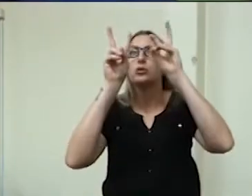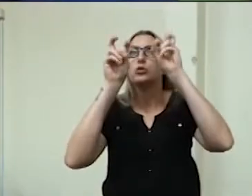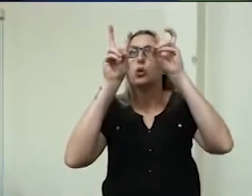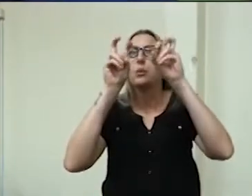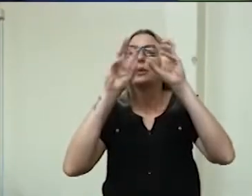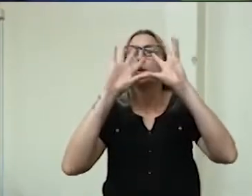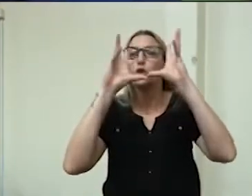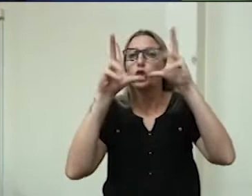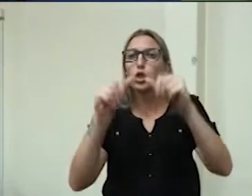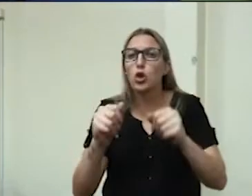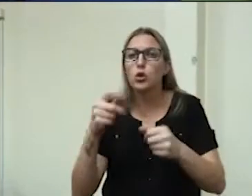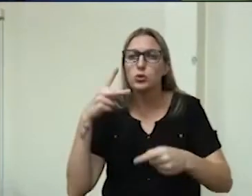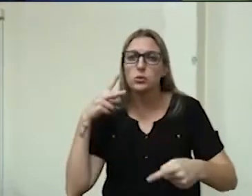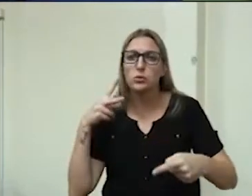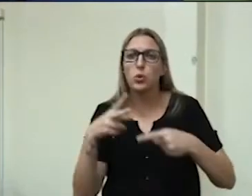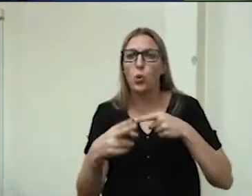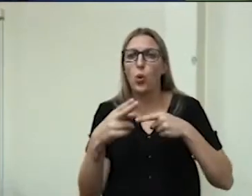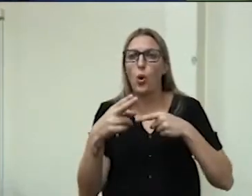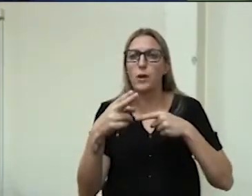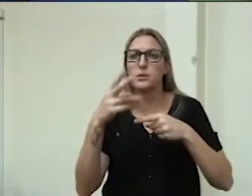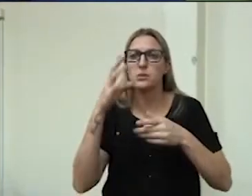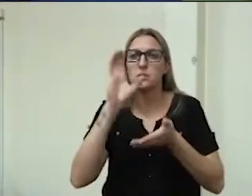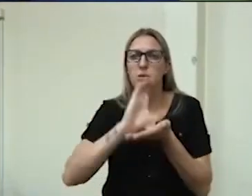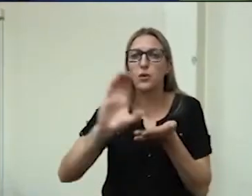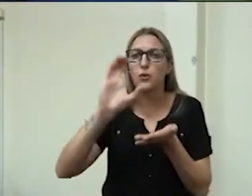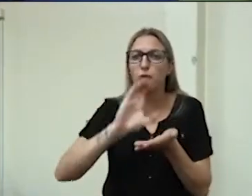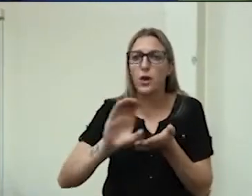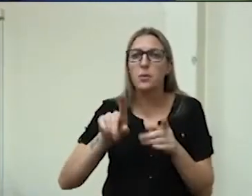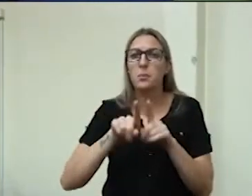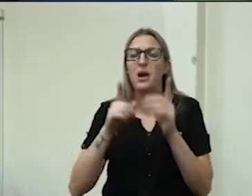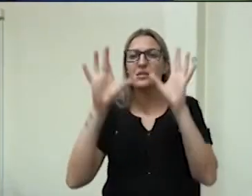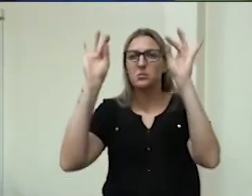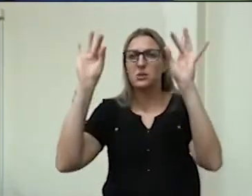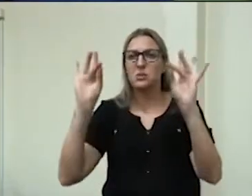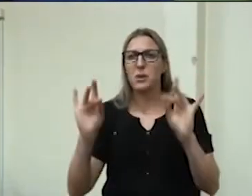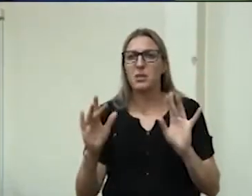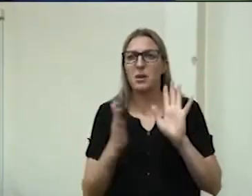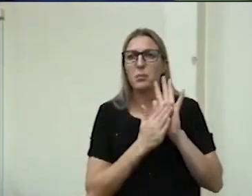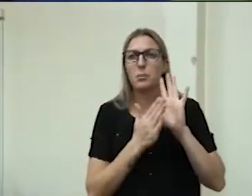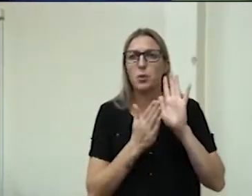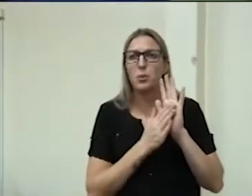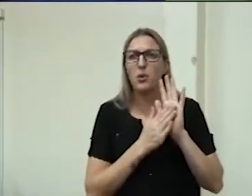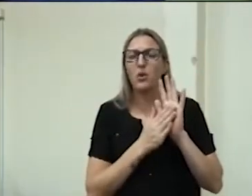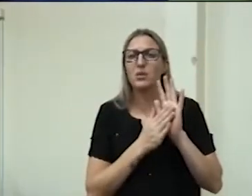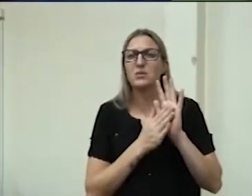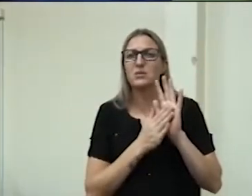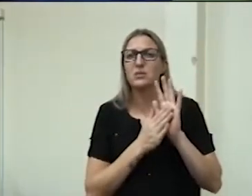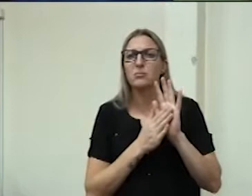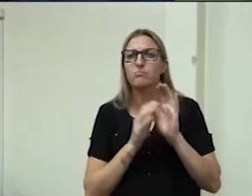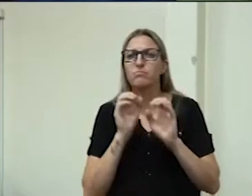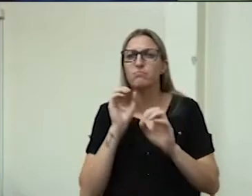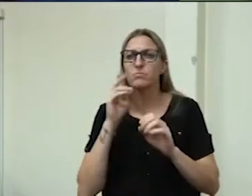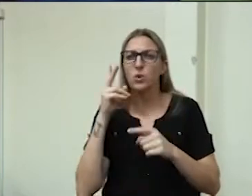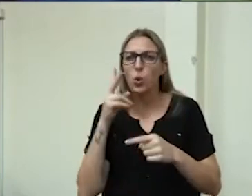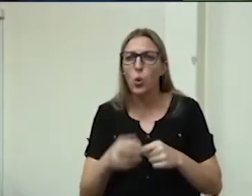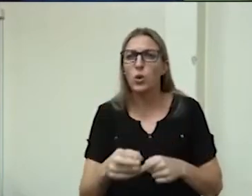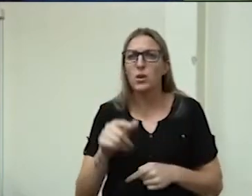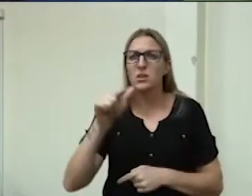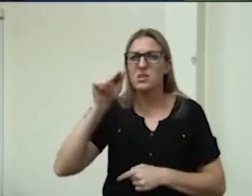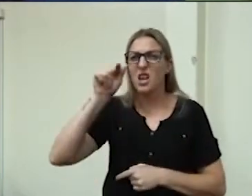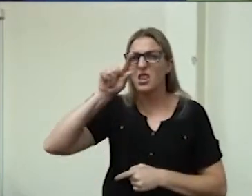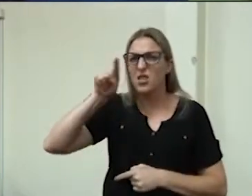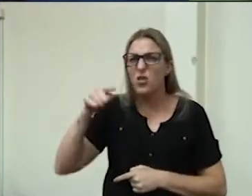todos os cortes que estão acontecendo, mas especialmente a proposta que o governo apresenta aí, congelando, cortando